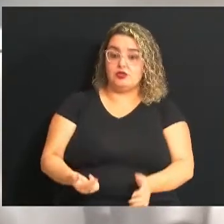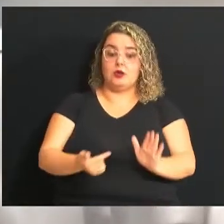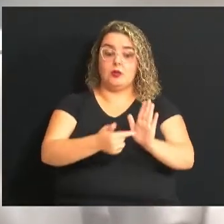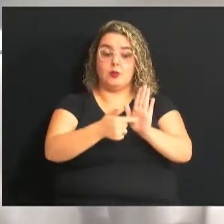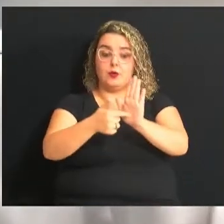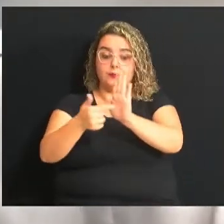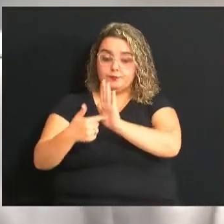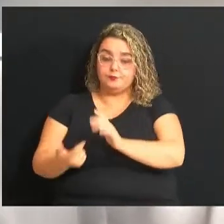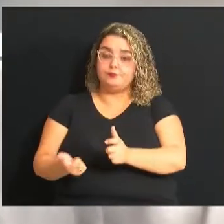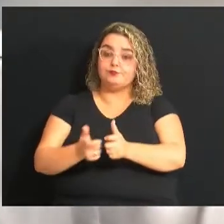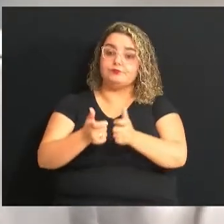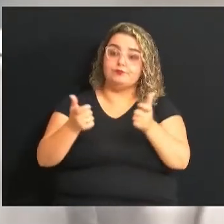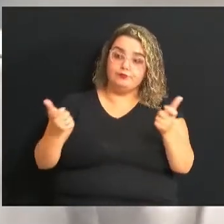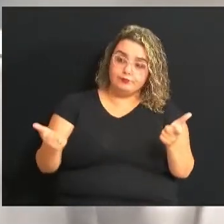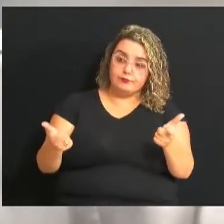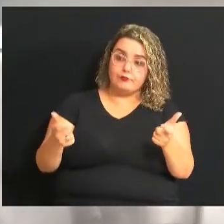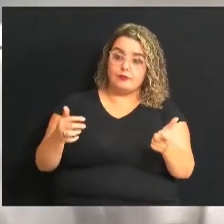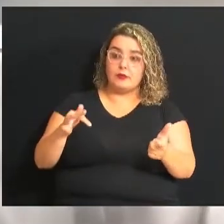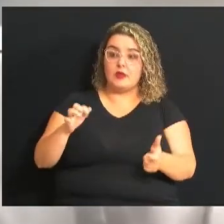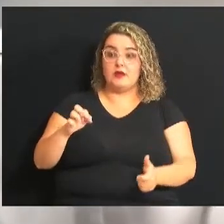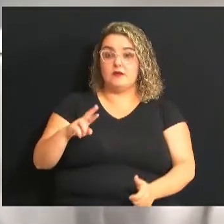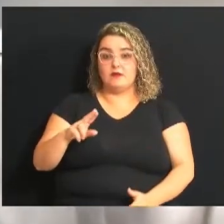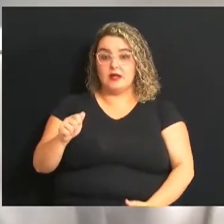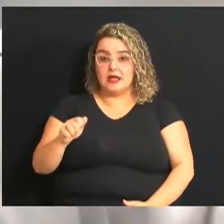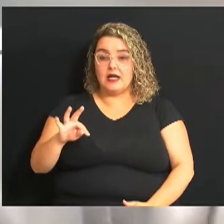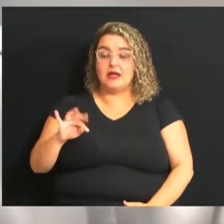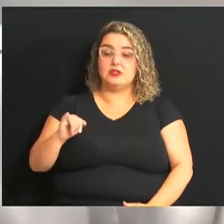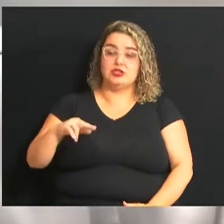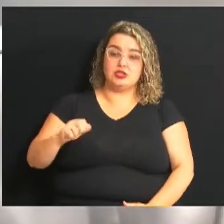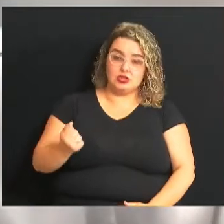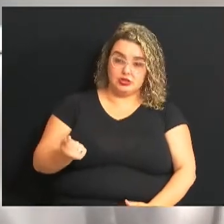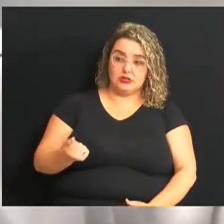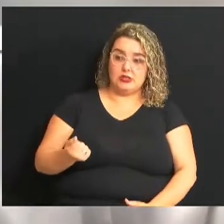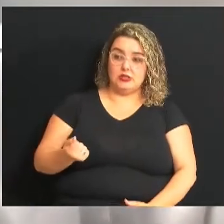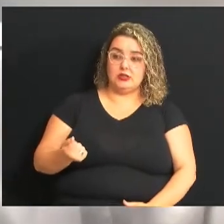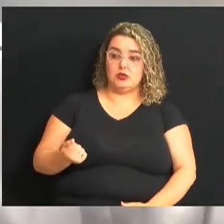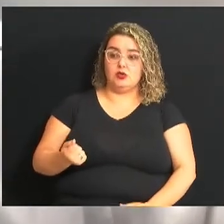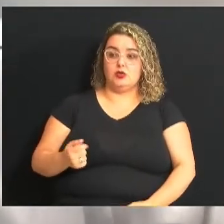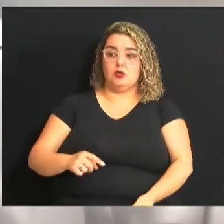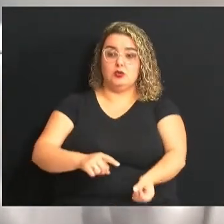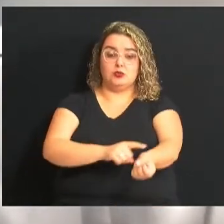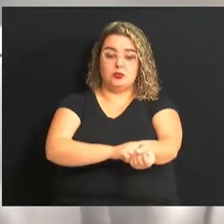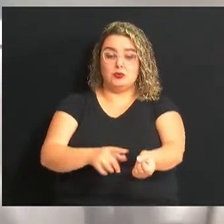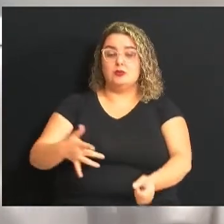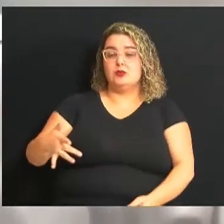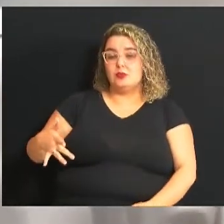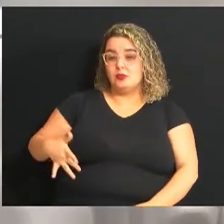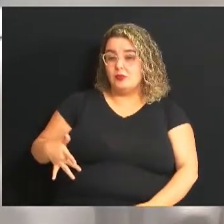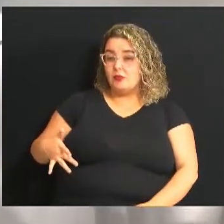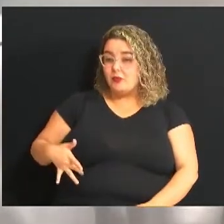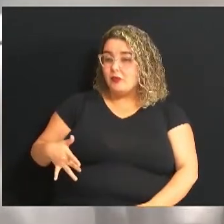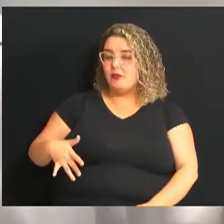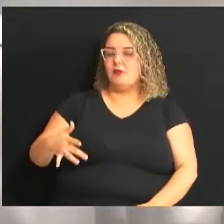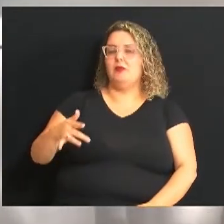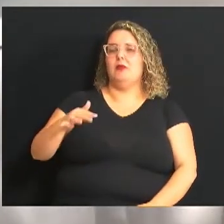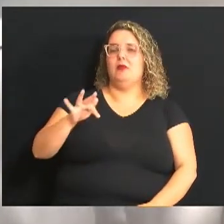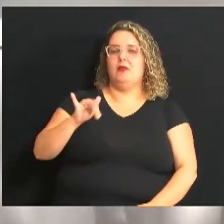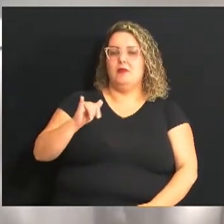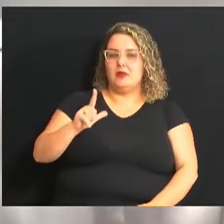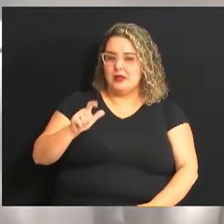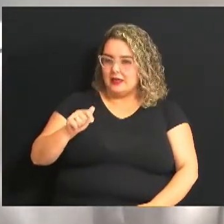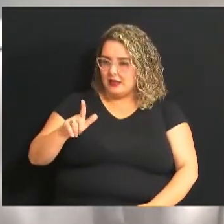um aumento da ferritina, o ferro, que é depositado no fígado. Então, a pessoa, ela acha que ela